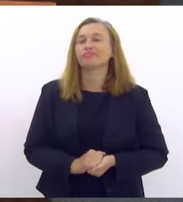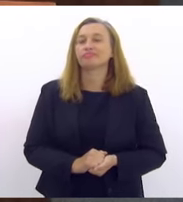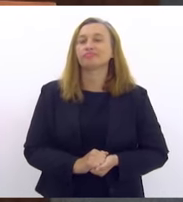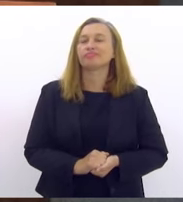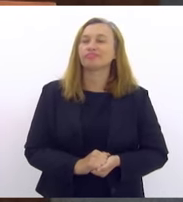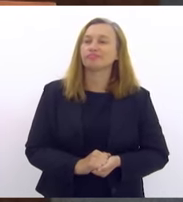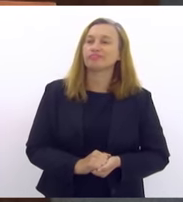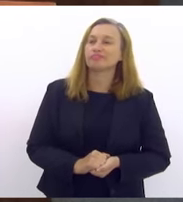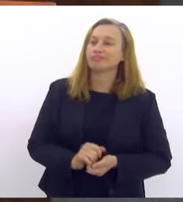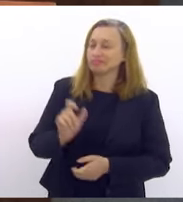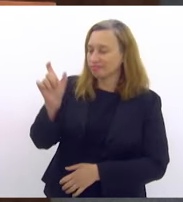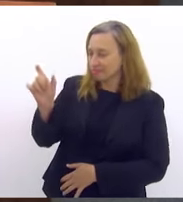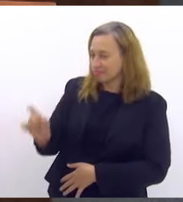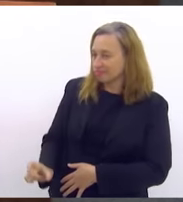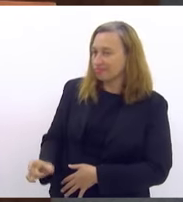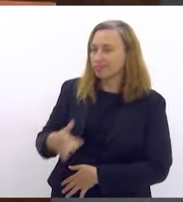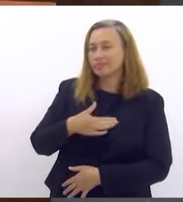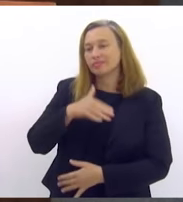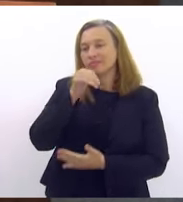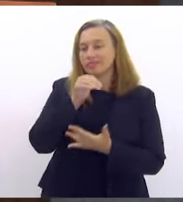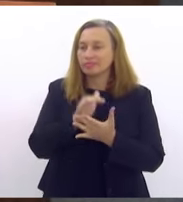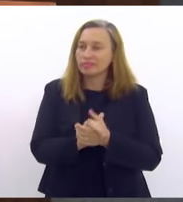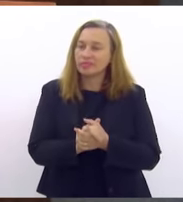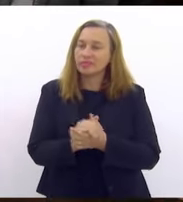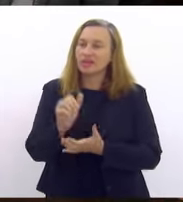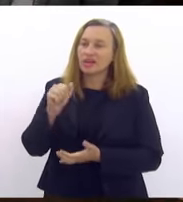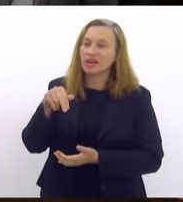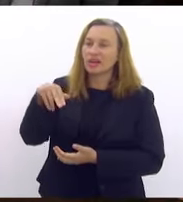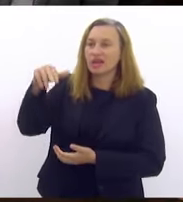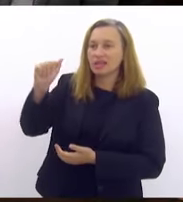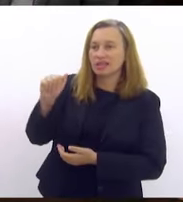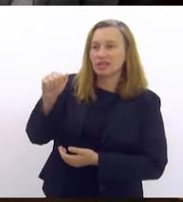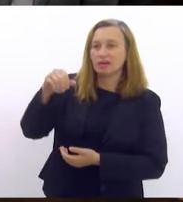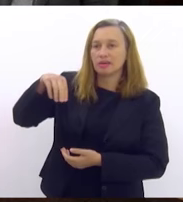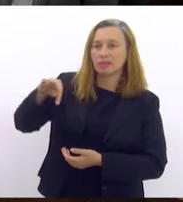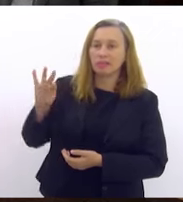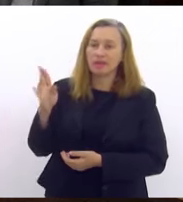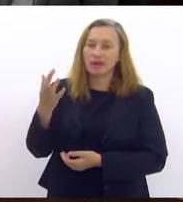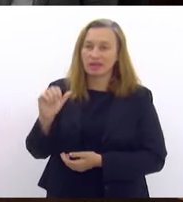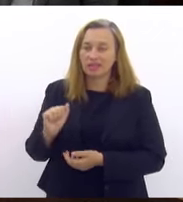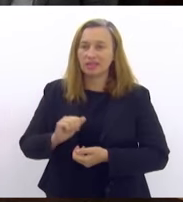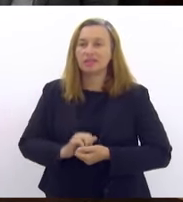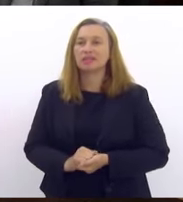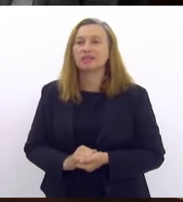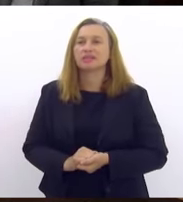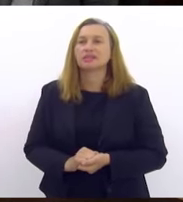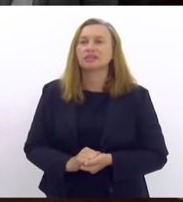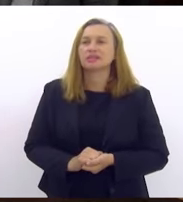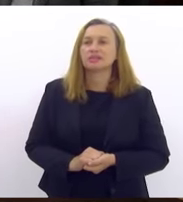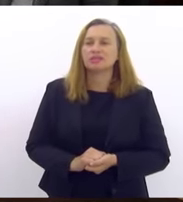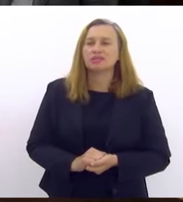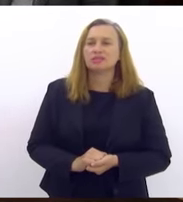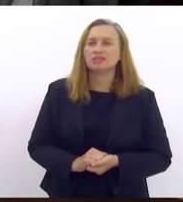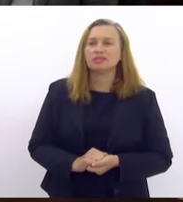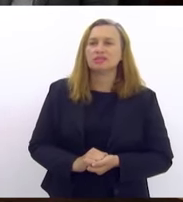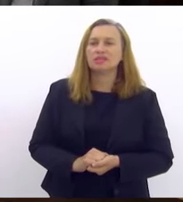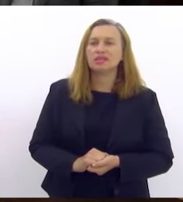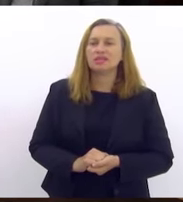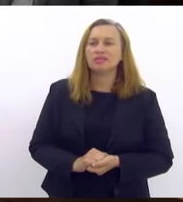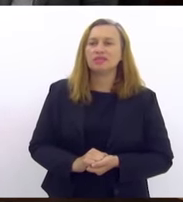na pessoa da minha esposa Ana Marta mandeta né que certamente